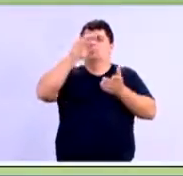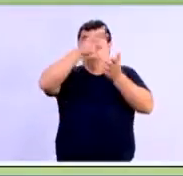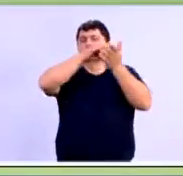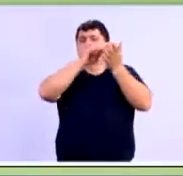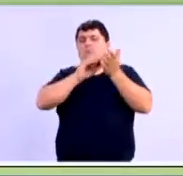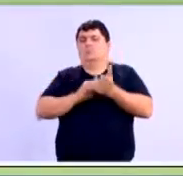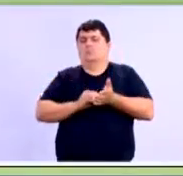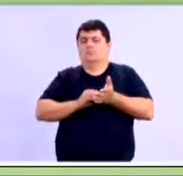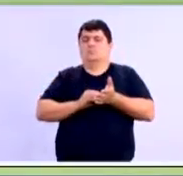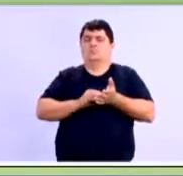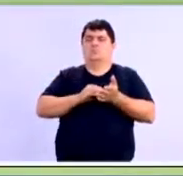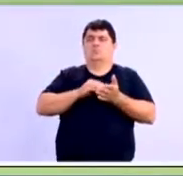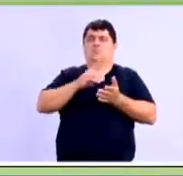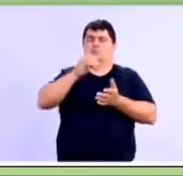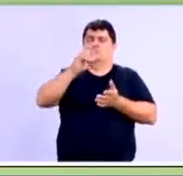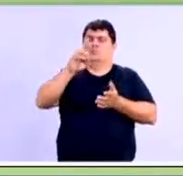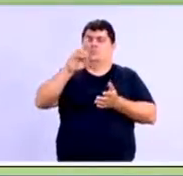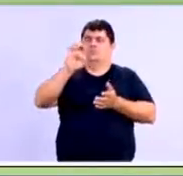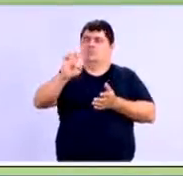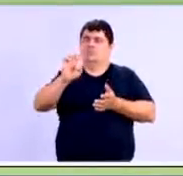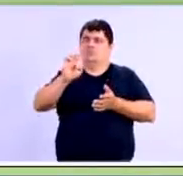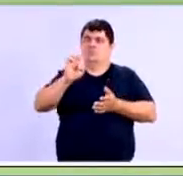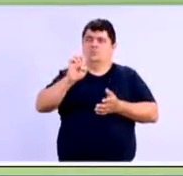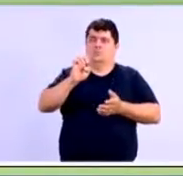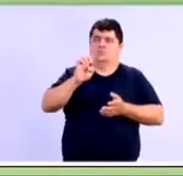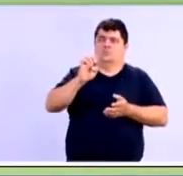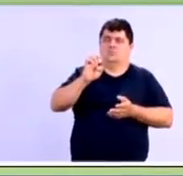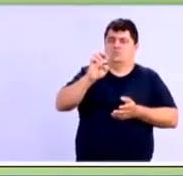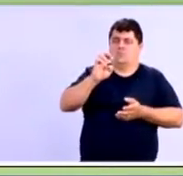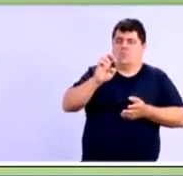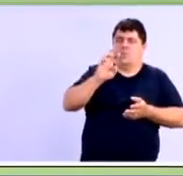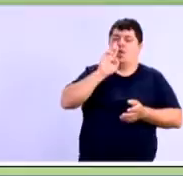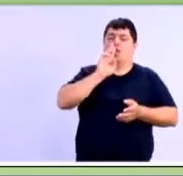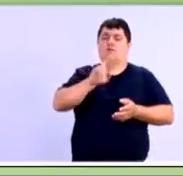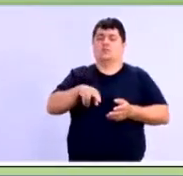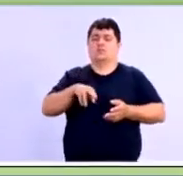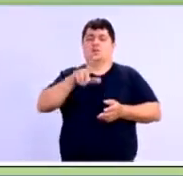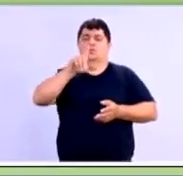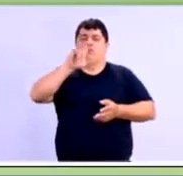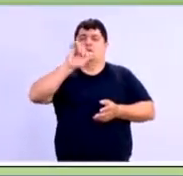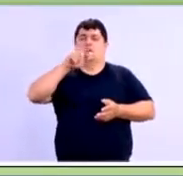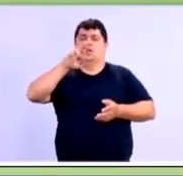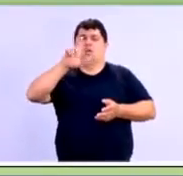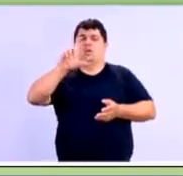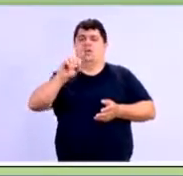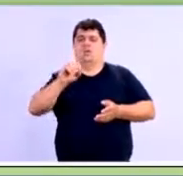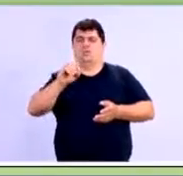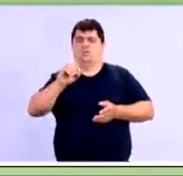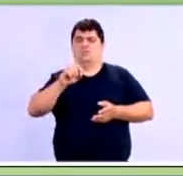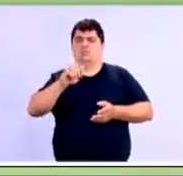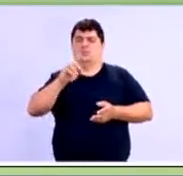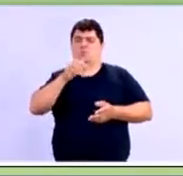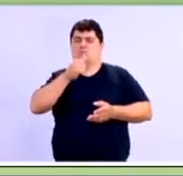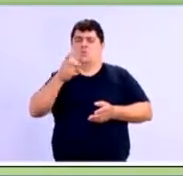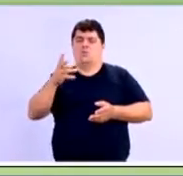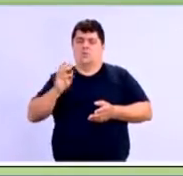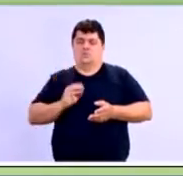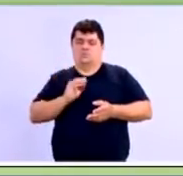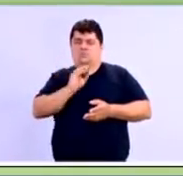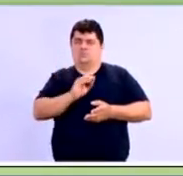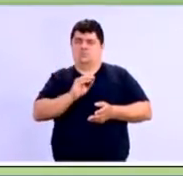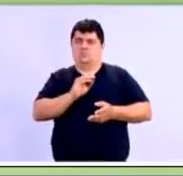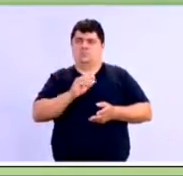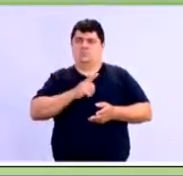DRE. E o que a gente está usando a DRE? A gente está usando o resultado líquido, o quanto sobrou, quanto de lucro de fato eu